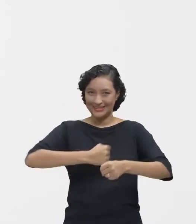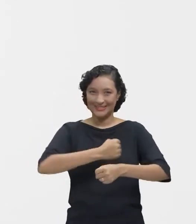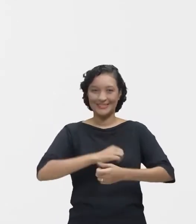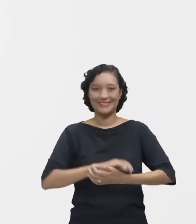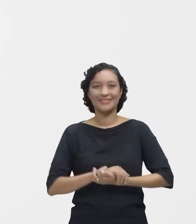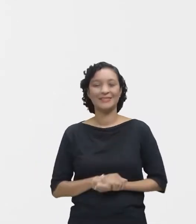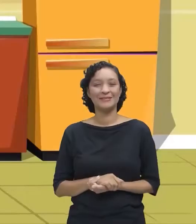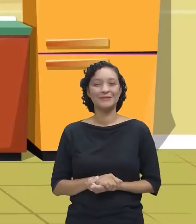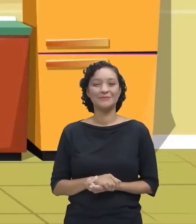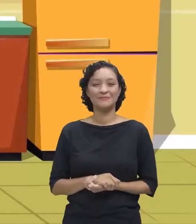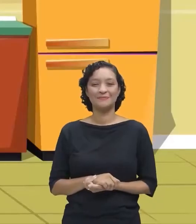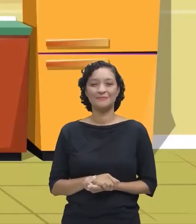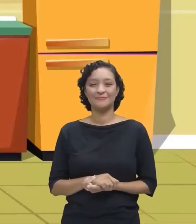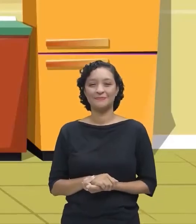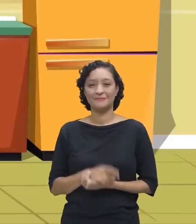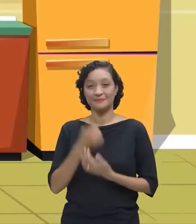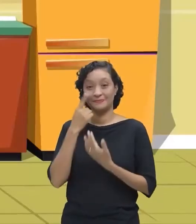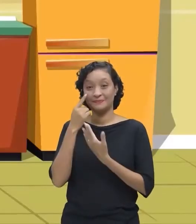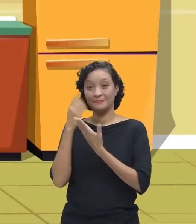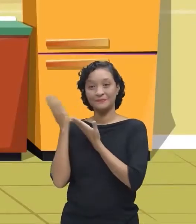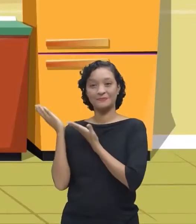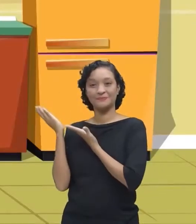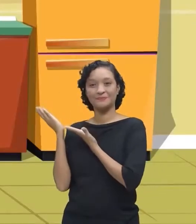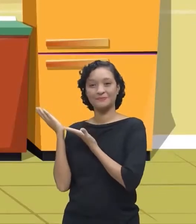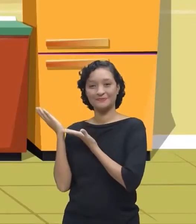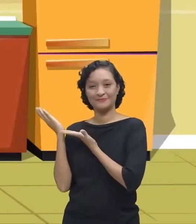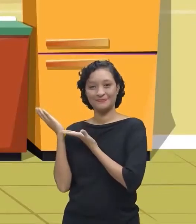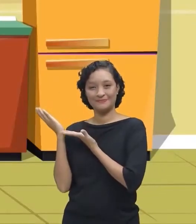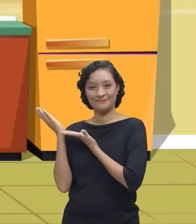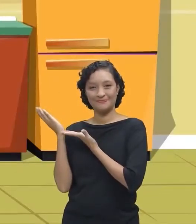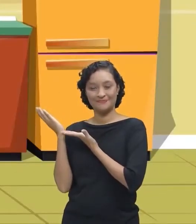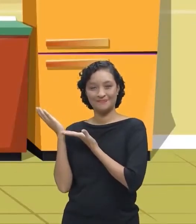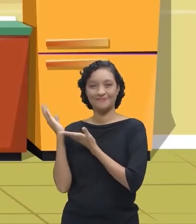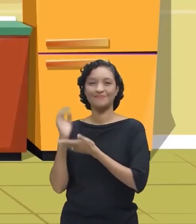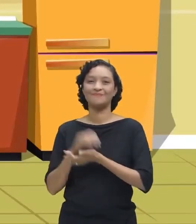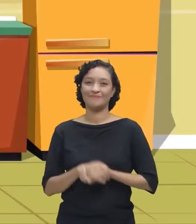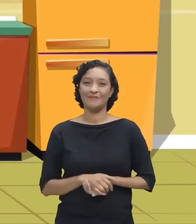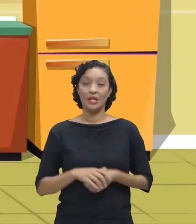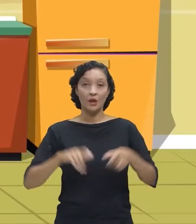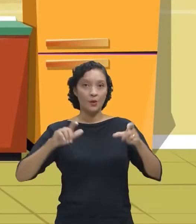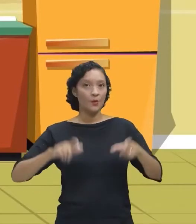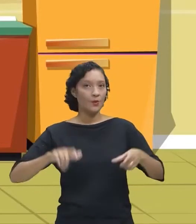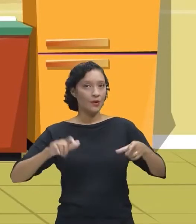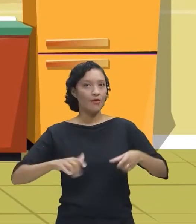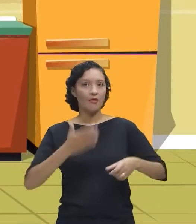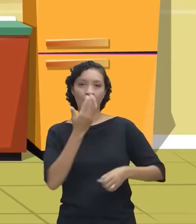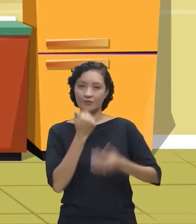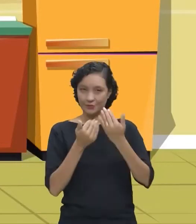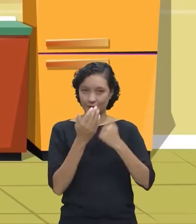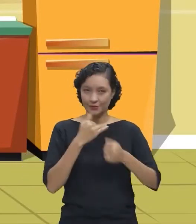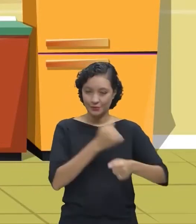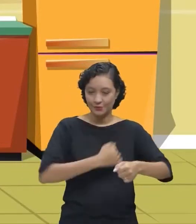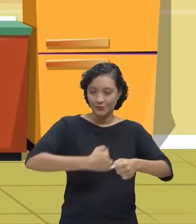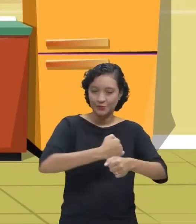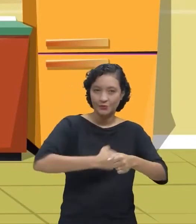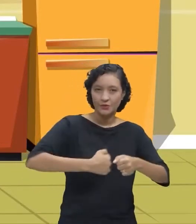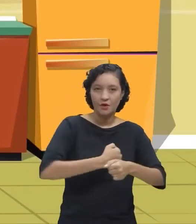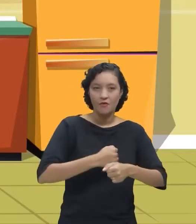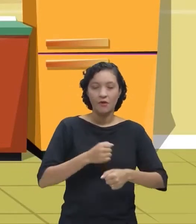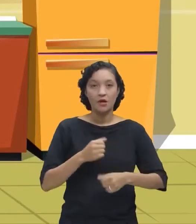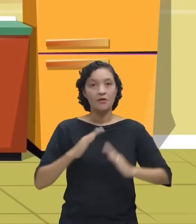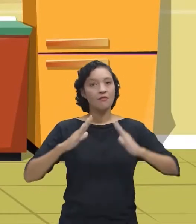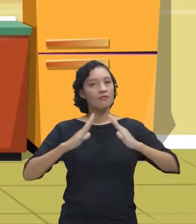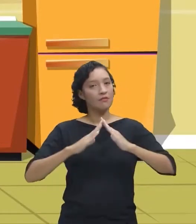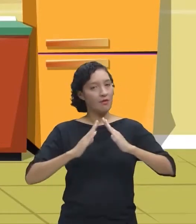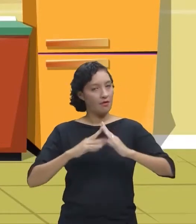entrar na cozinha. E eu estou aqui, ó, na cozinha. Vocês estão vendo que na nossa casa tem